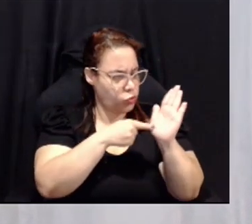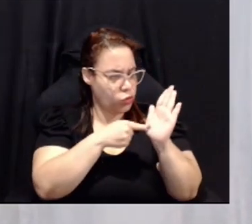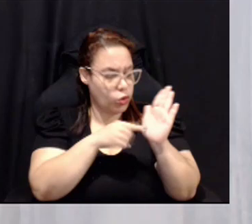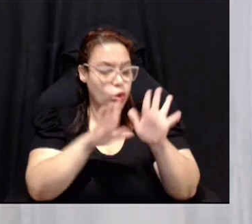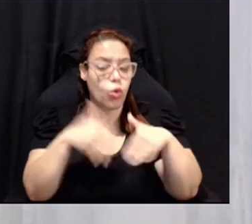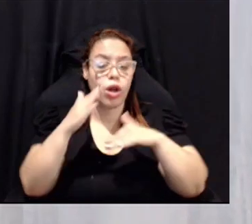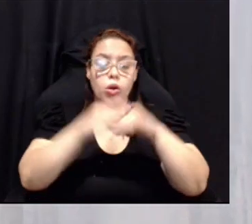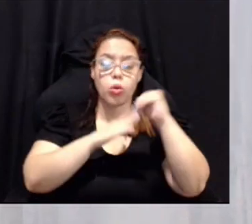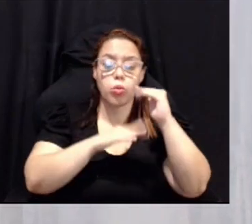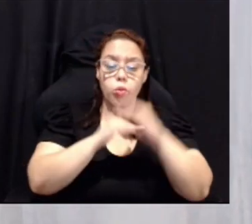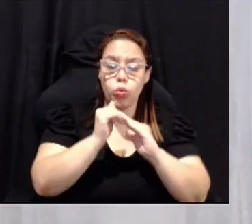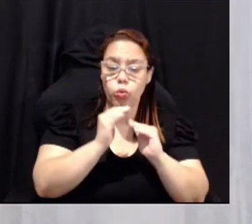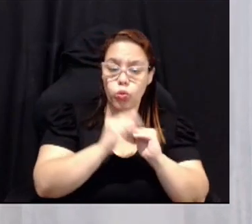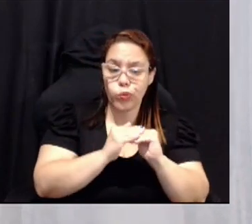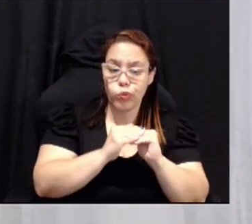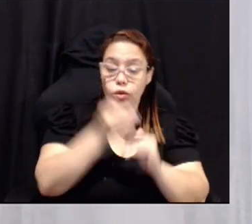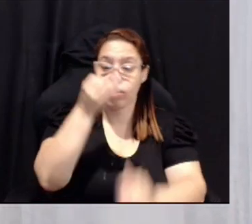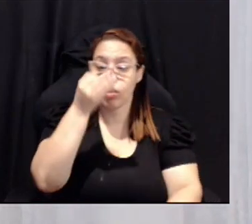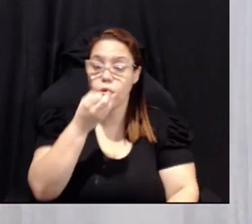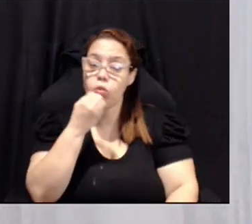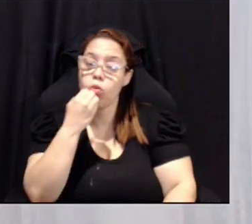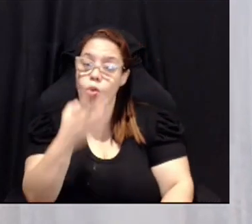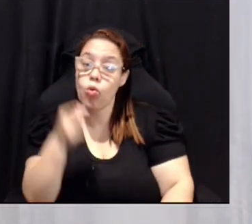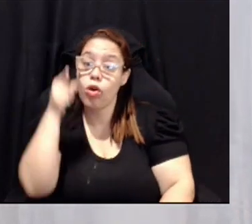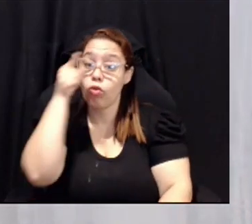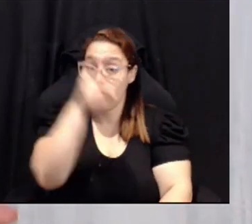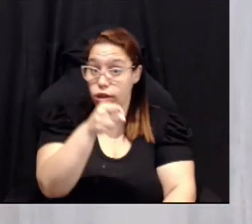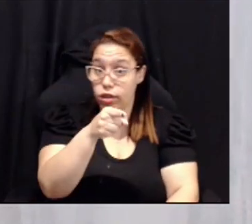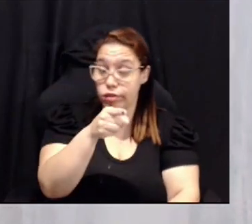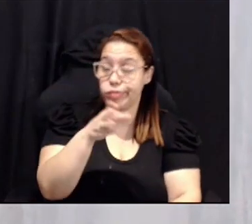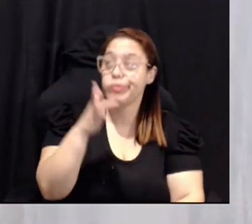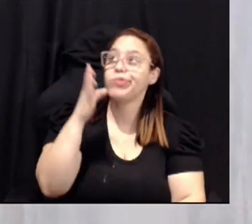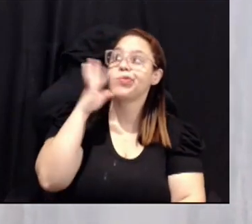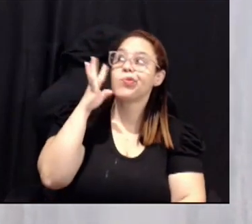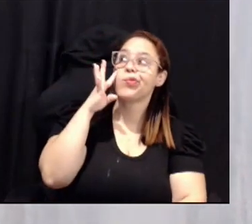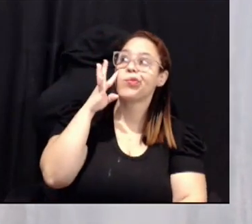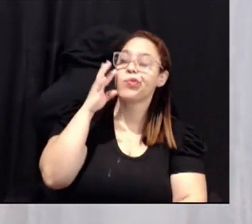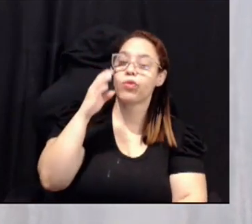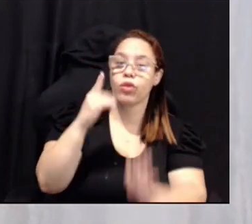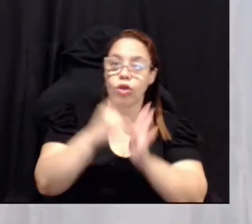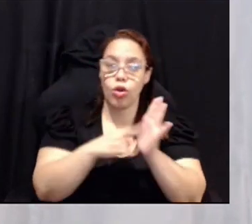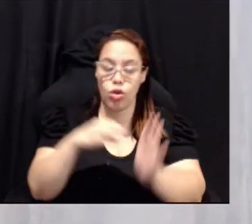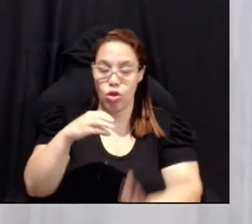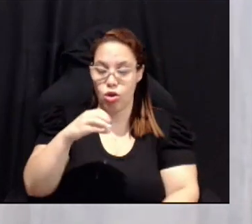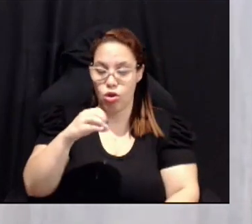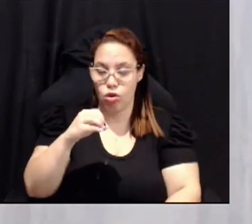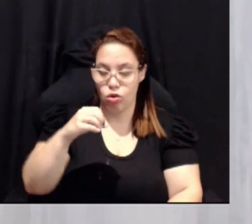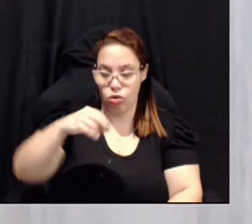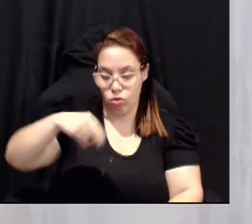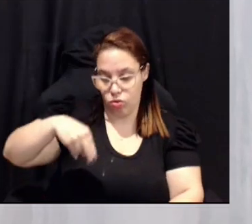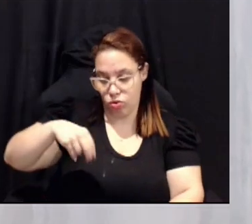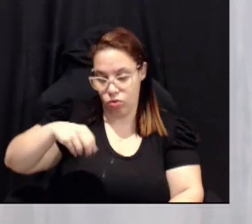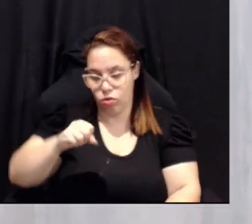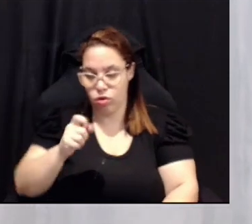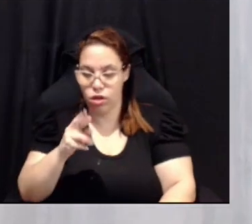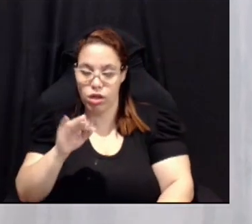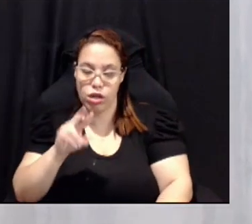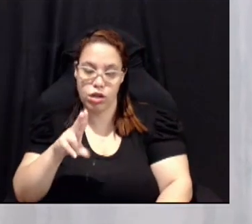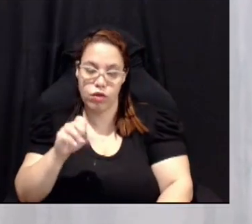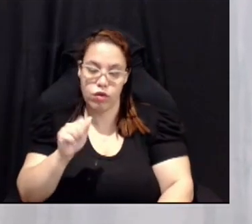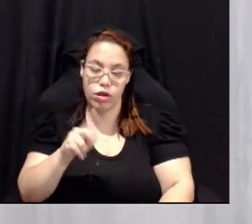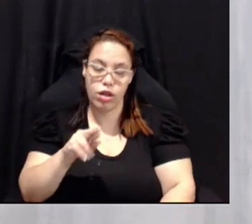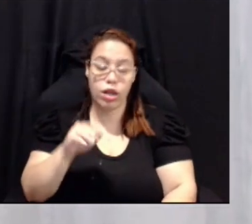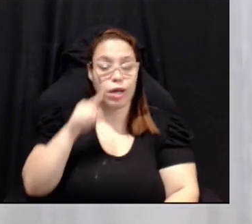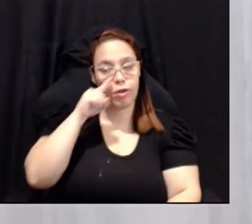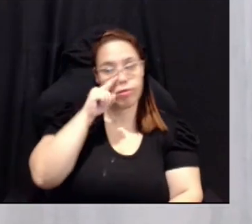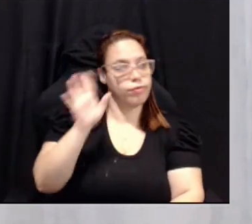que são viáveis a você. Vamos lá. O perfil conservador. Essa pessoa, ela não quer correr risco. Ela vai para